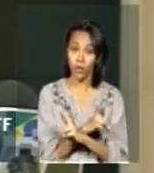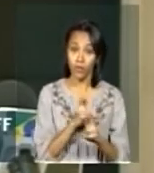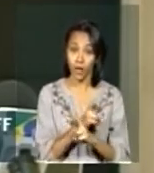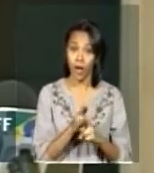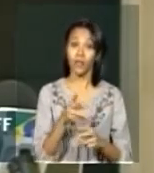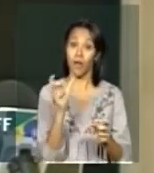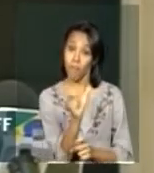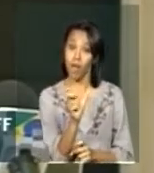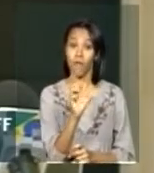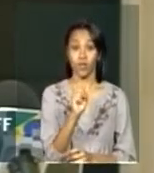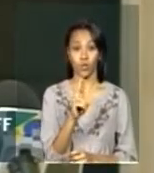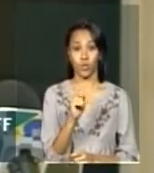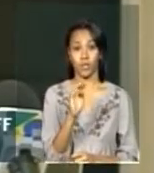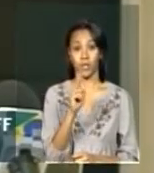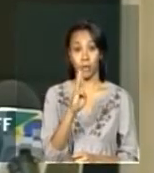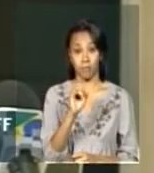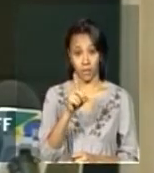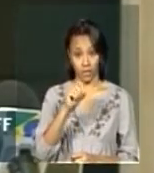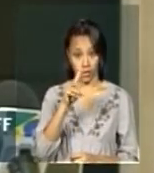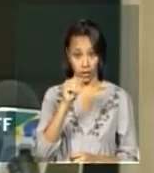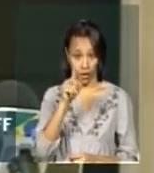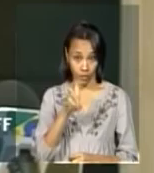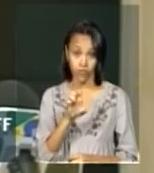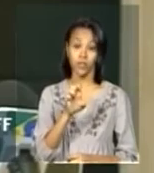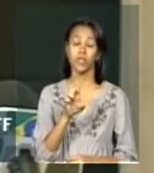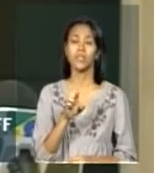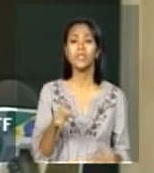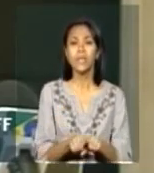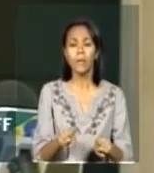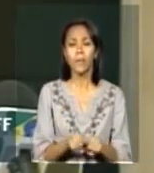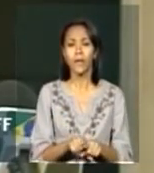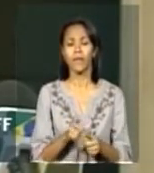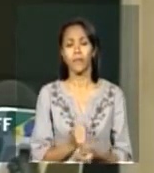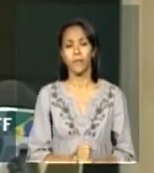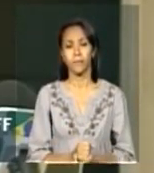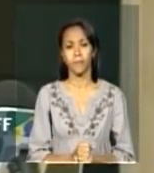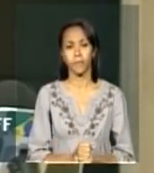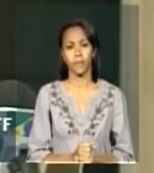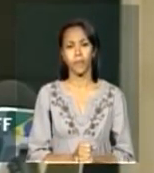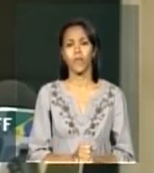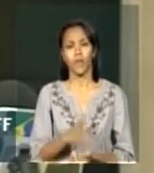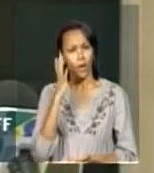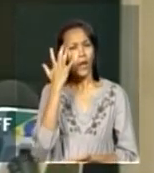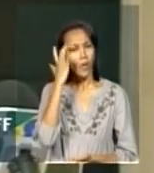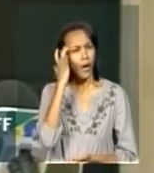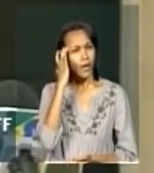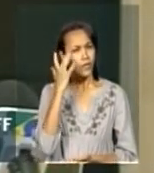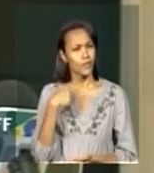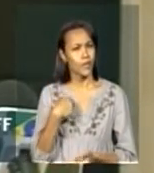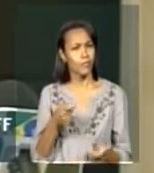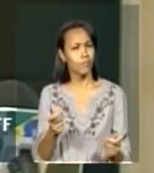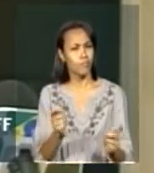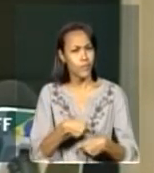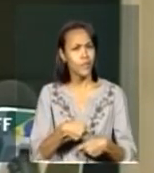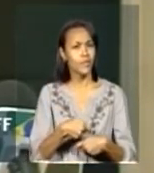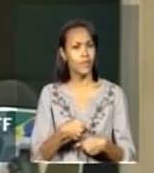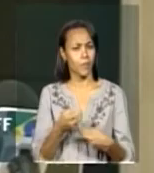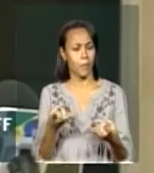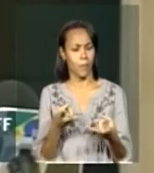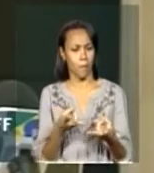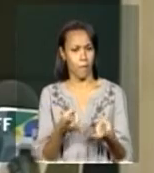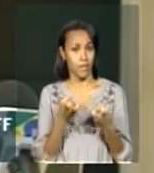sustentabilidade. E também é, eu acho que dá pra gente verificar a importância de